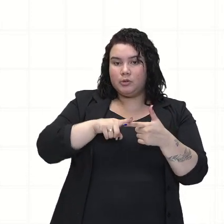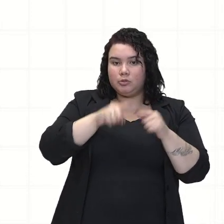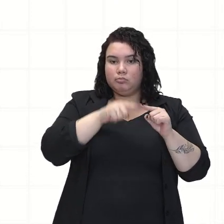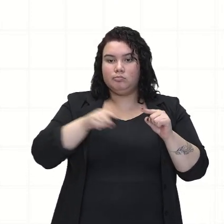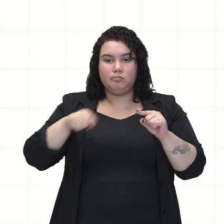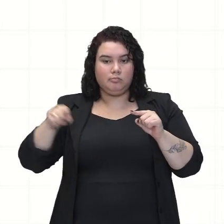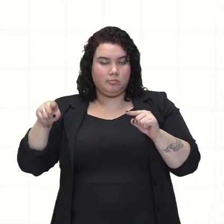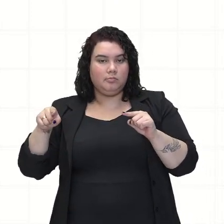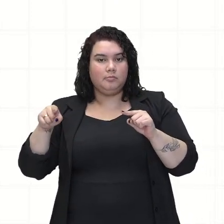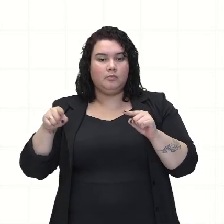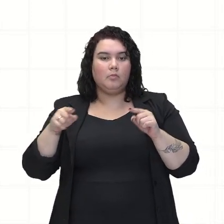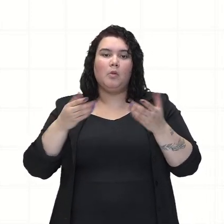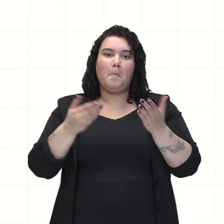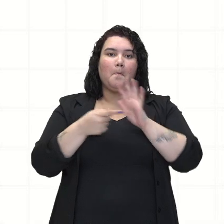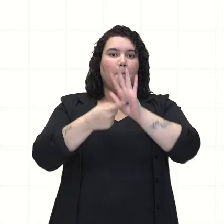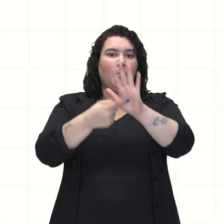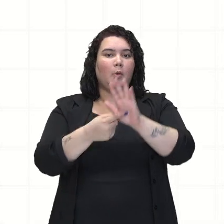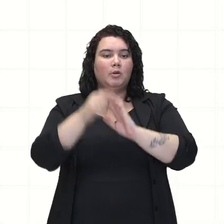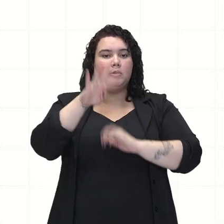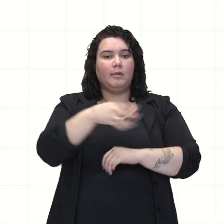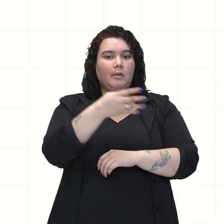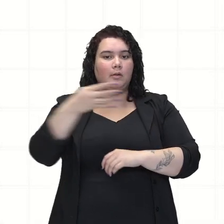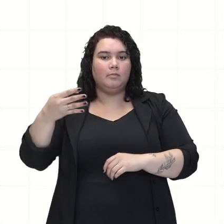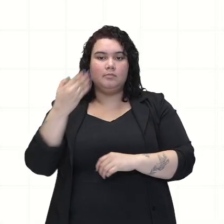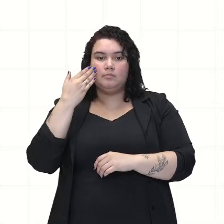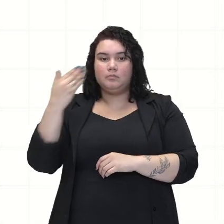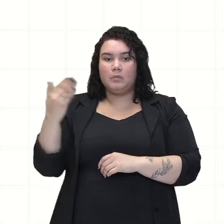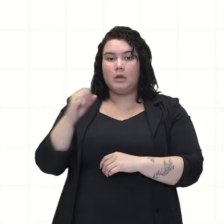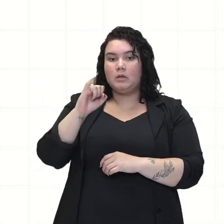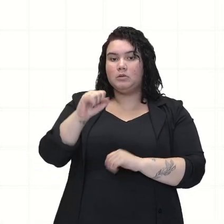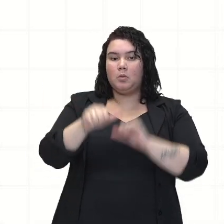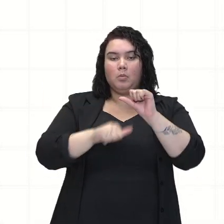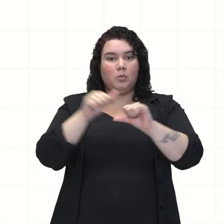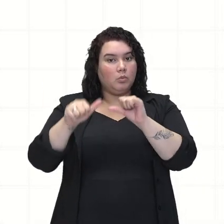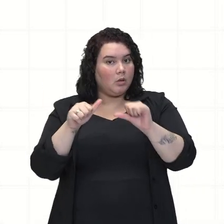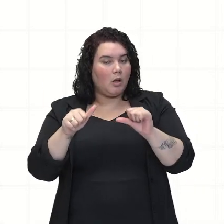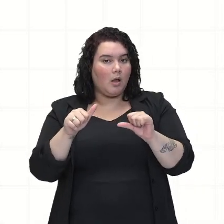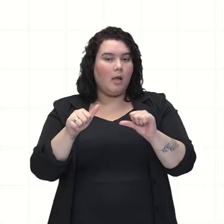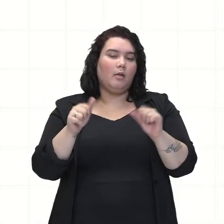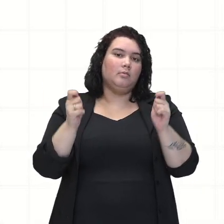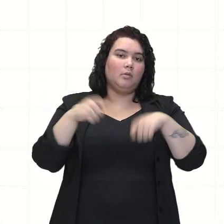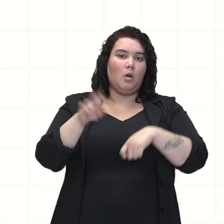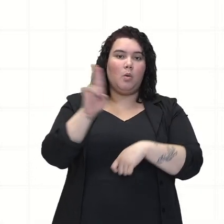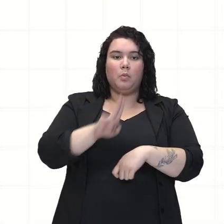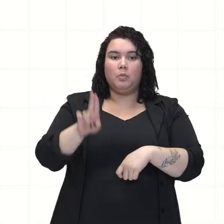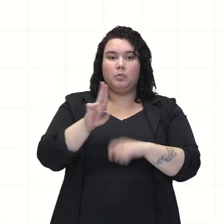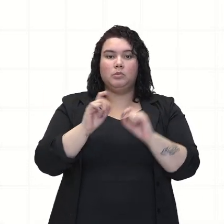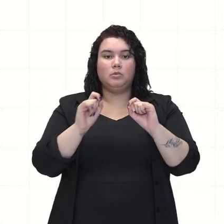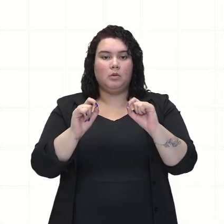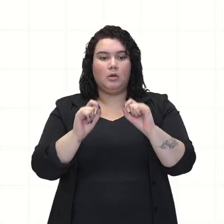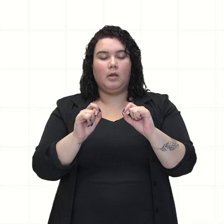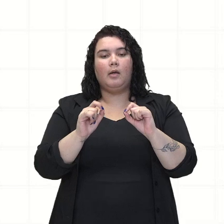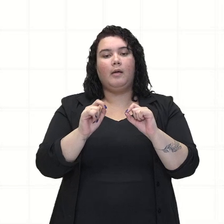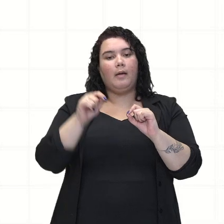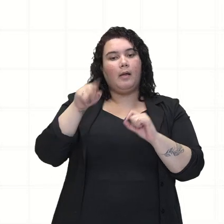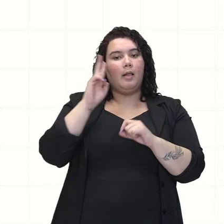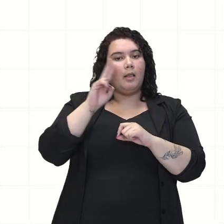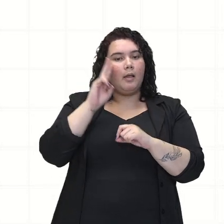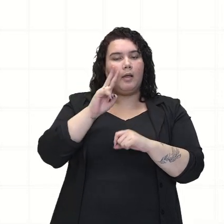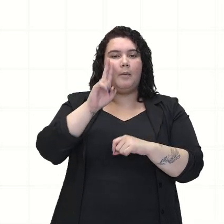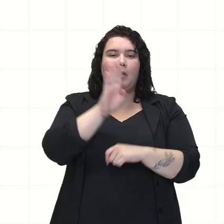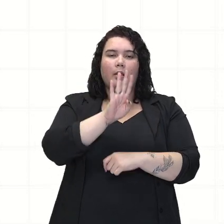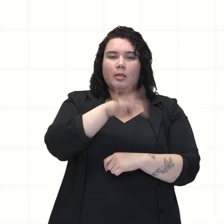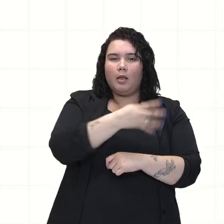E nós temos aqui. Então, para transformar uma medida de unidade de capacidade para outra, né, nós vamos lembrar sempre aqui dessa